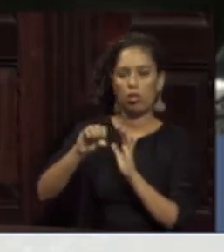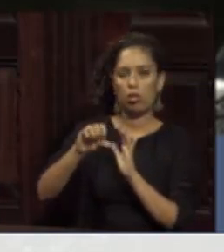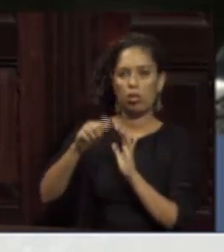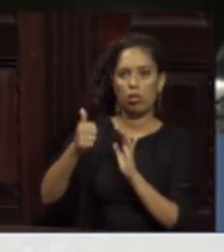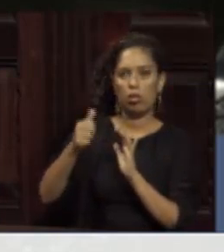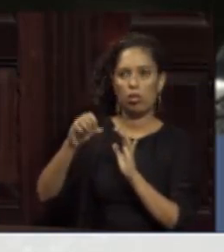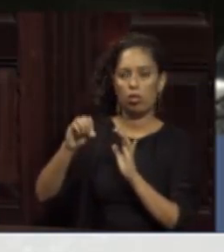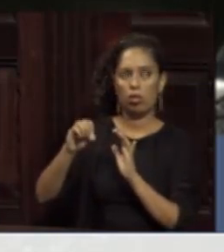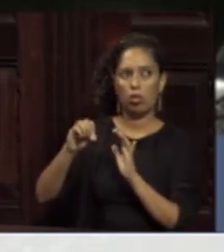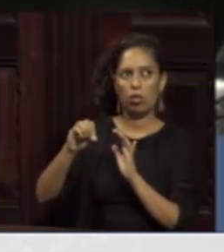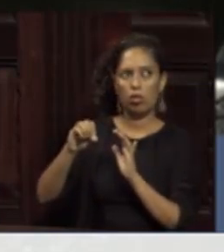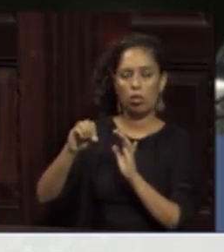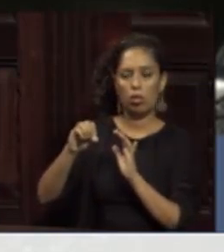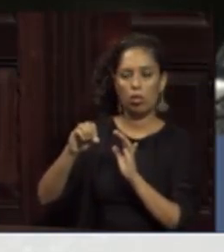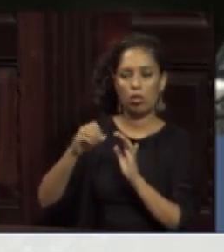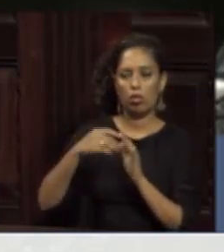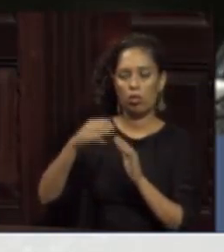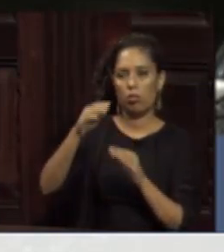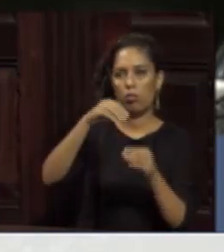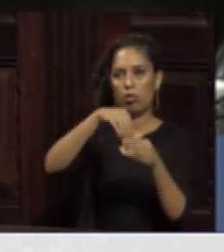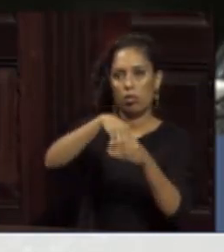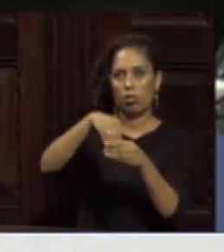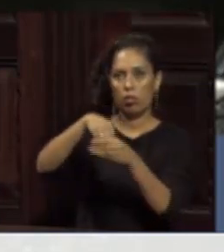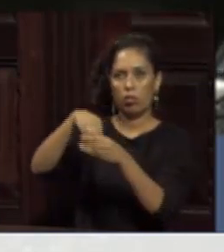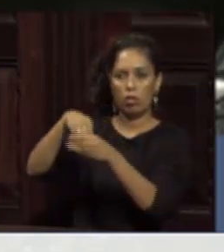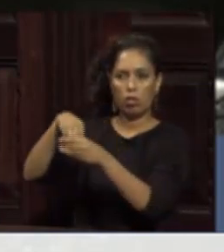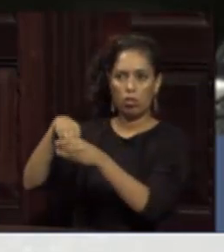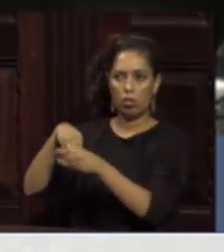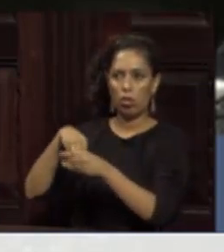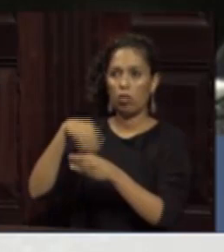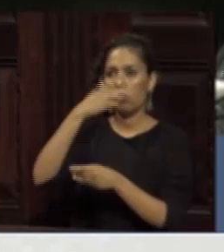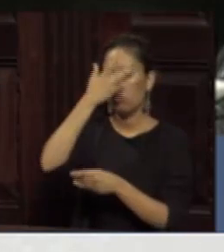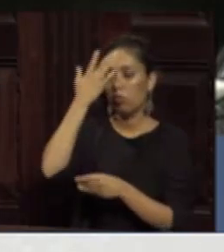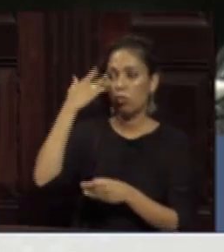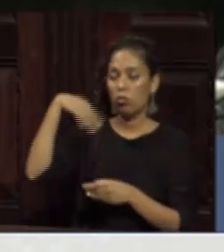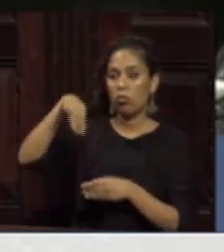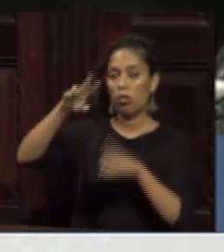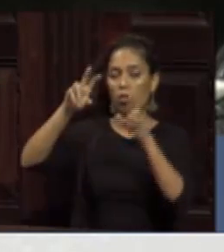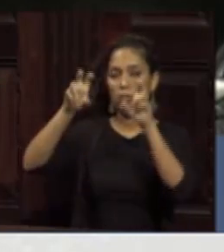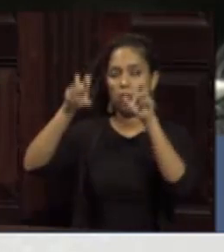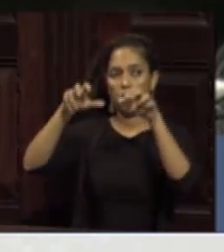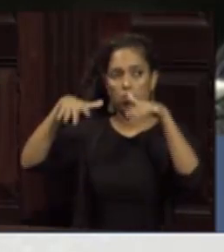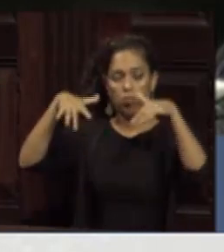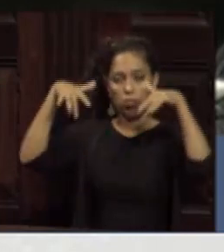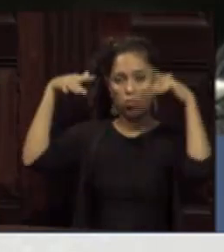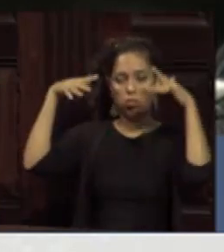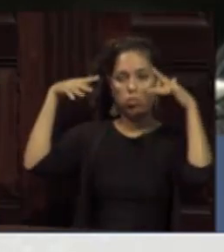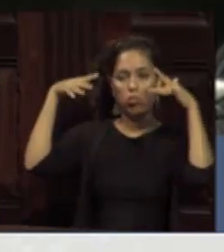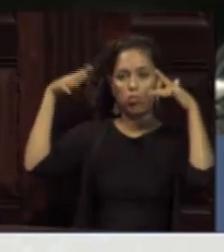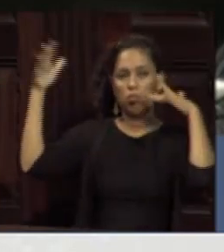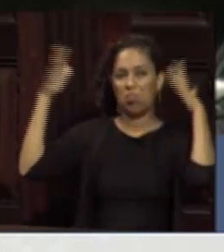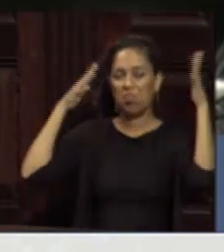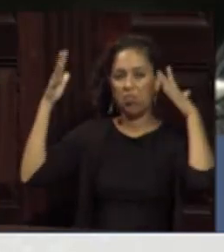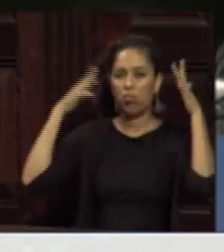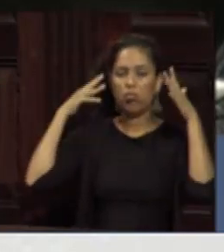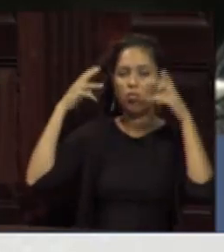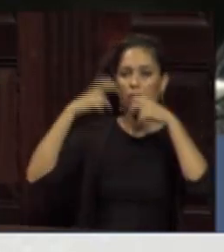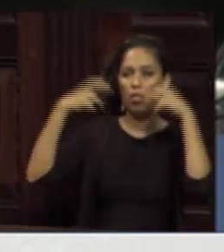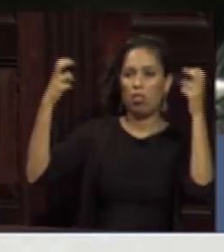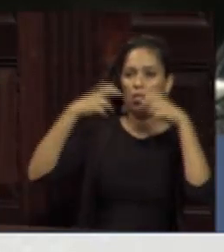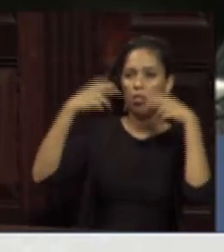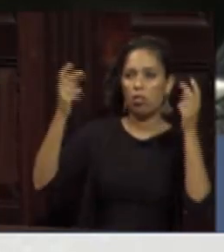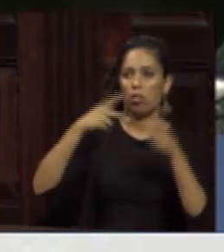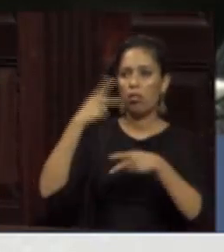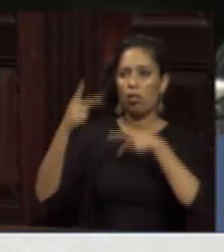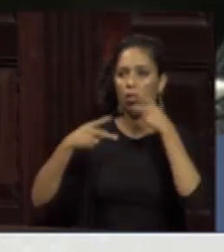1910/2013, autoria do deputado Samuel Malafaia, que dispõe sobre a segurança em estabelecimento e edificações para reuniões em público.